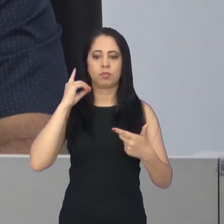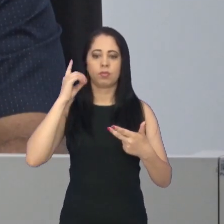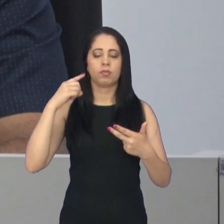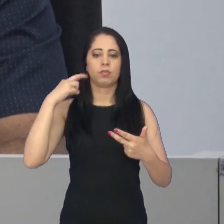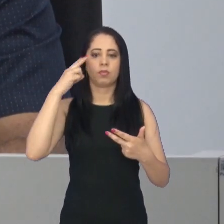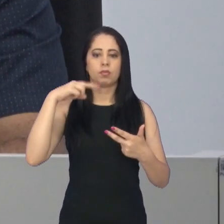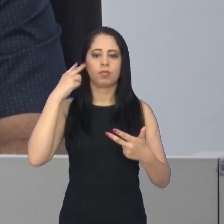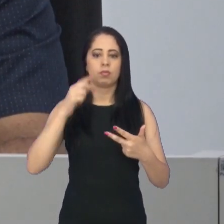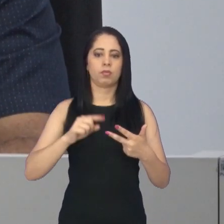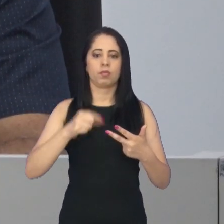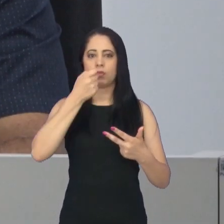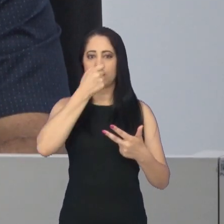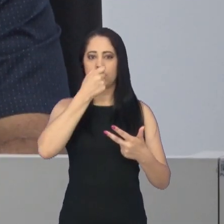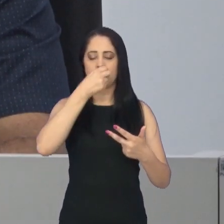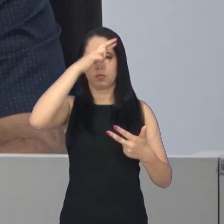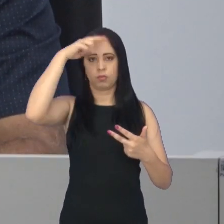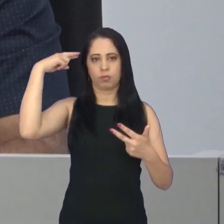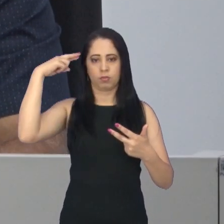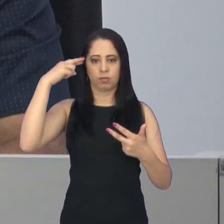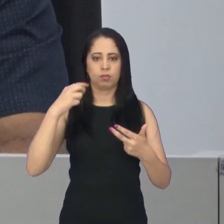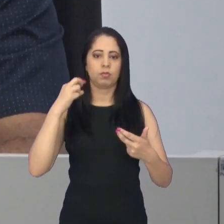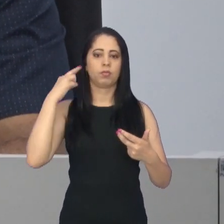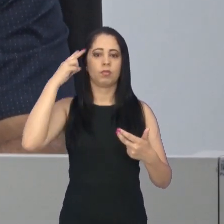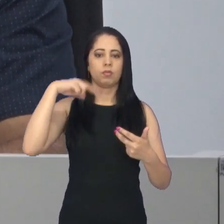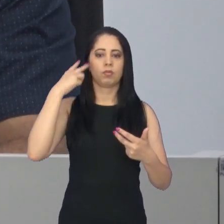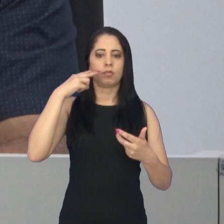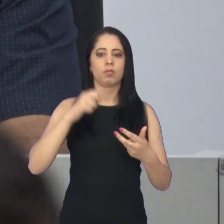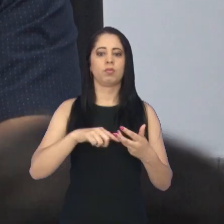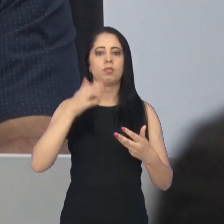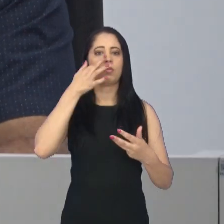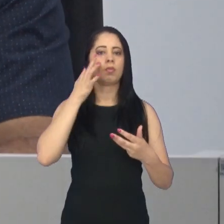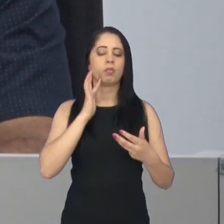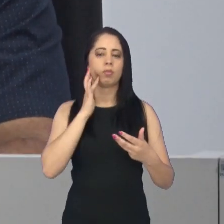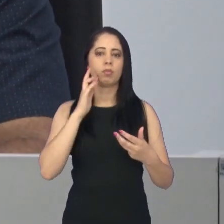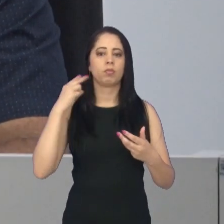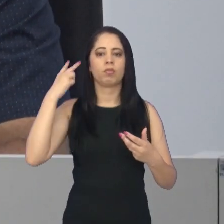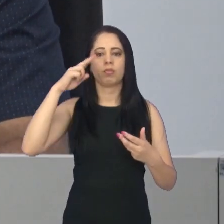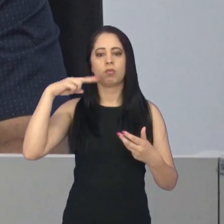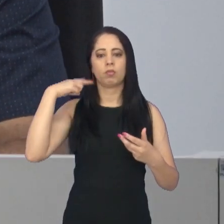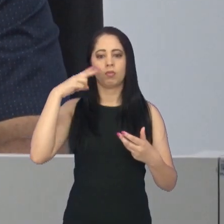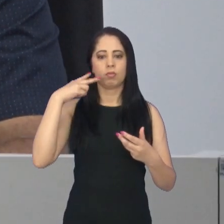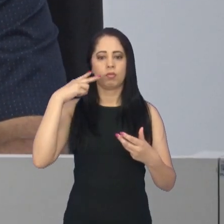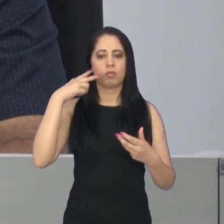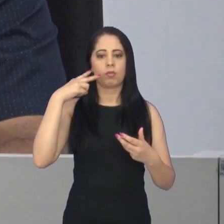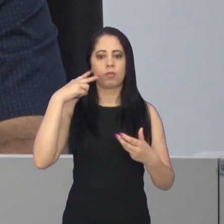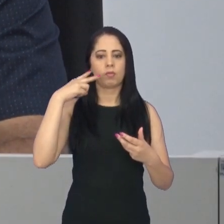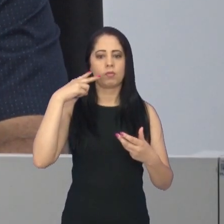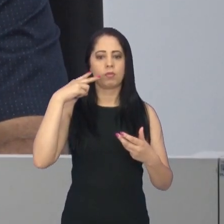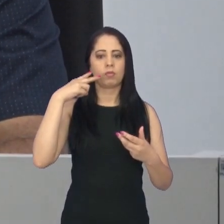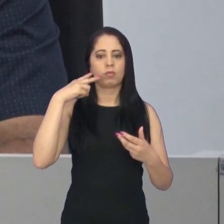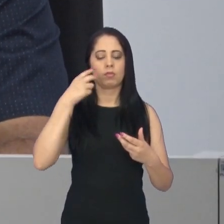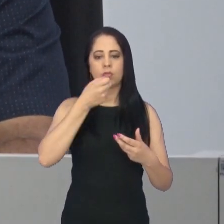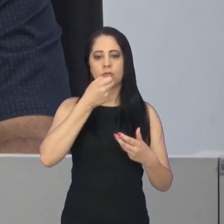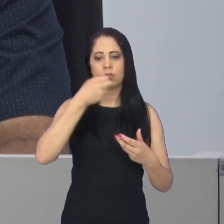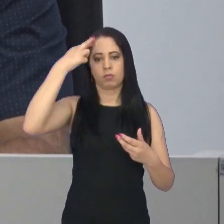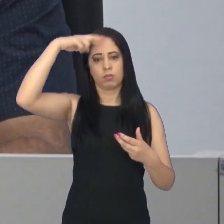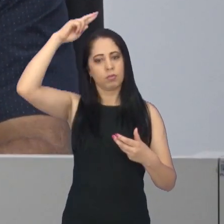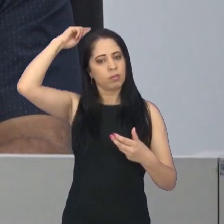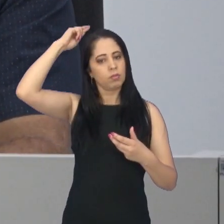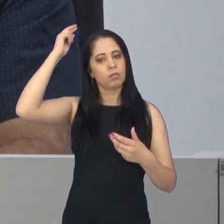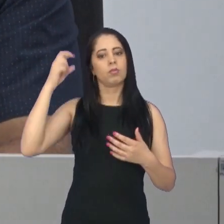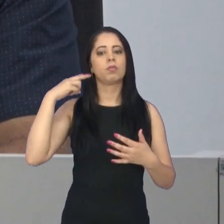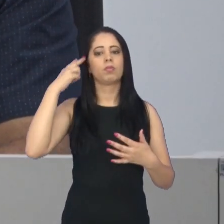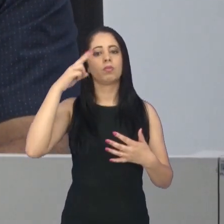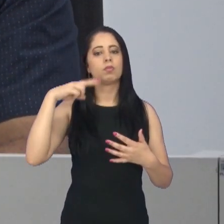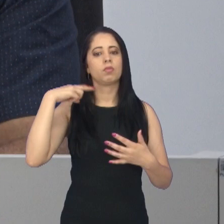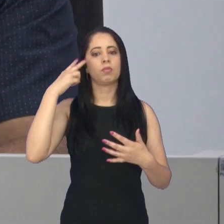Rita, vereador Roberto Chagas, vereador Fabião Zagueiro, vereador Robertinho da